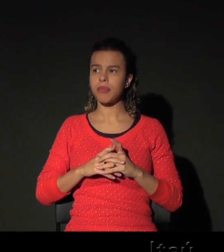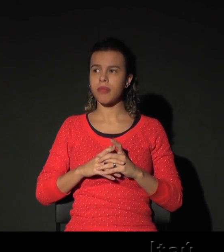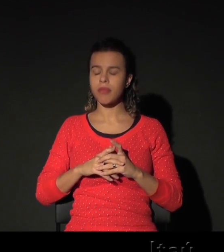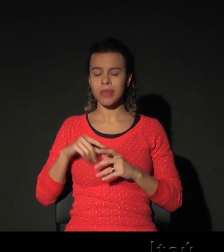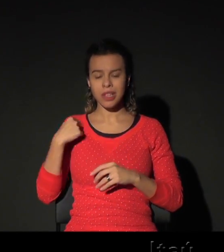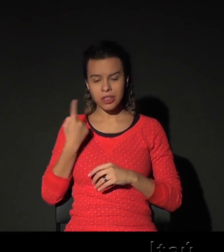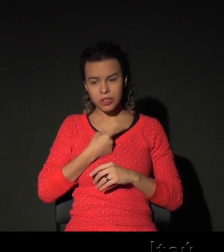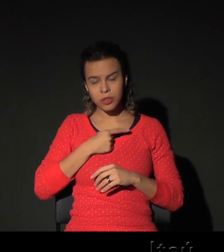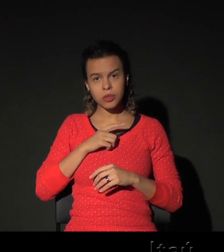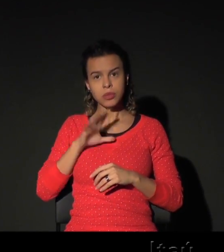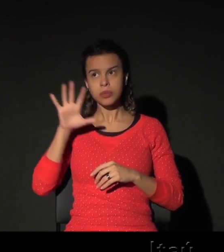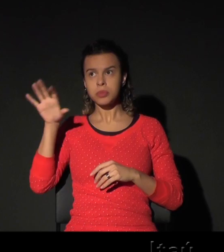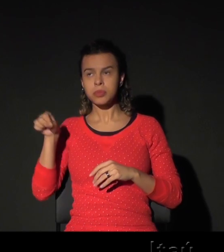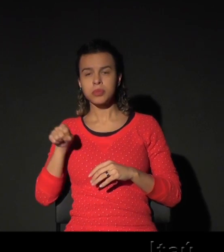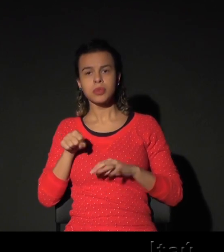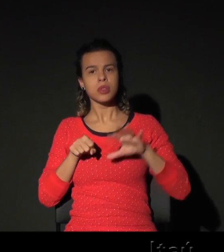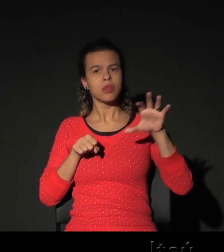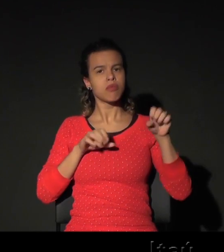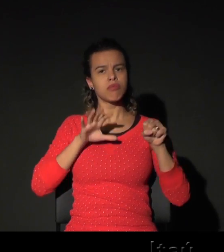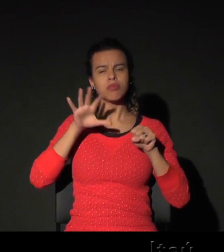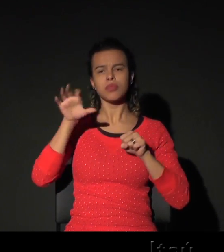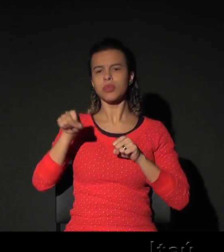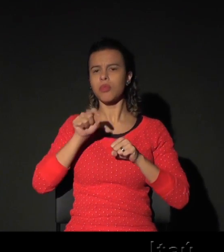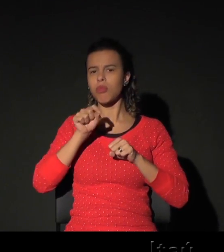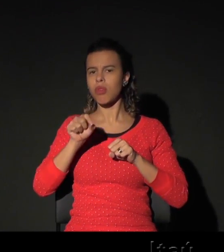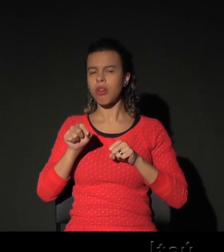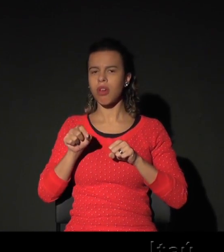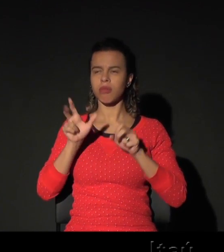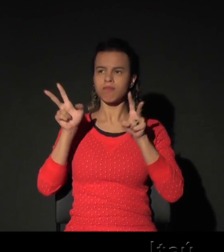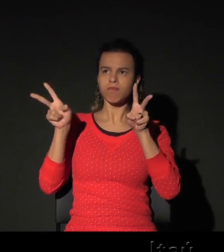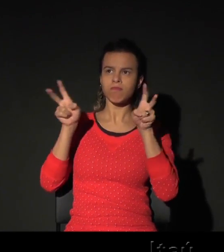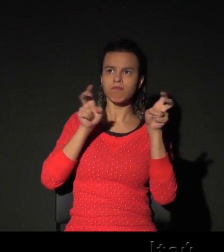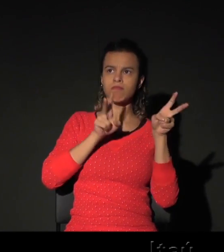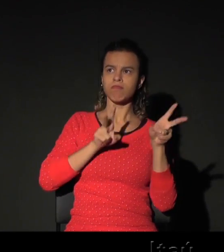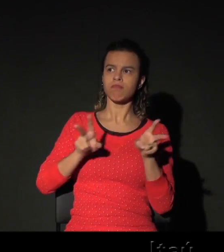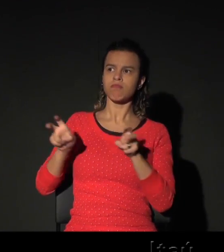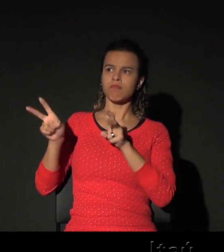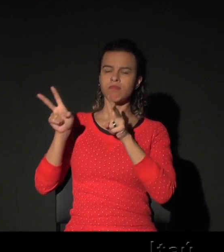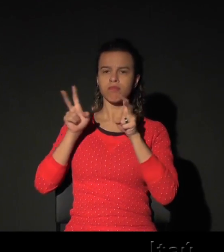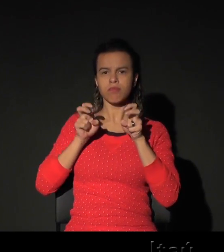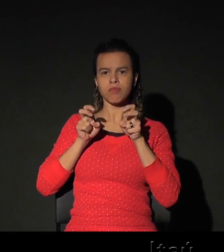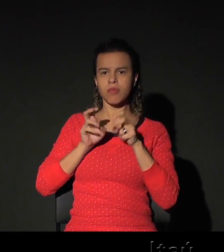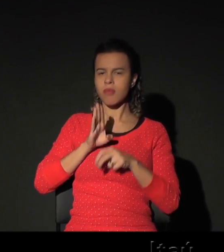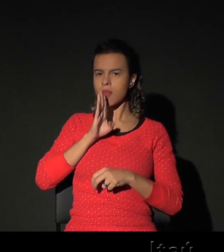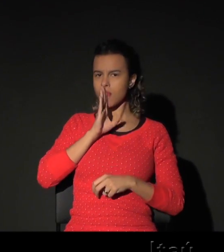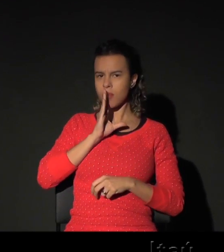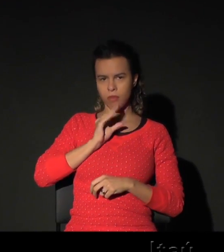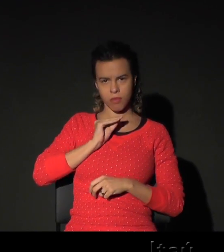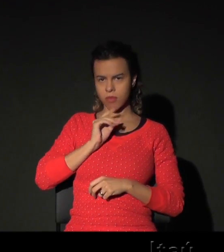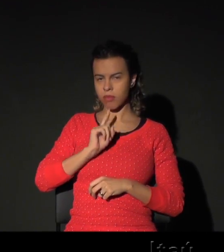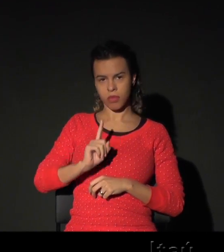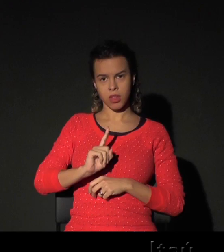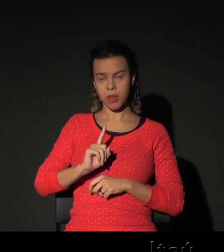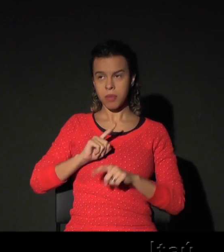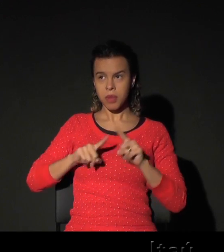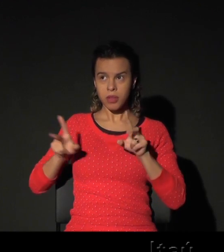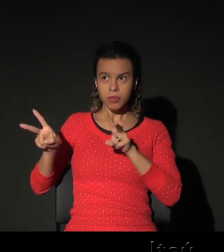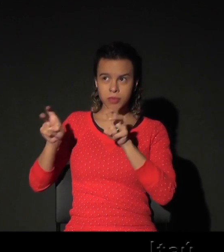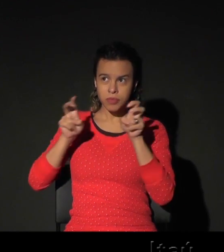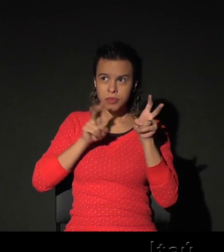nós buscamos eh apenas ouvir não calar né mas